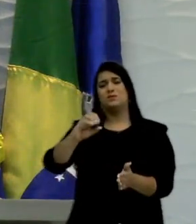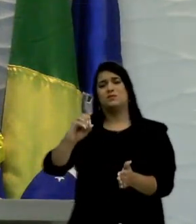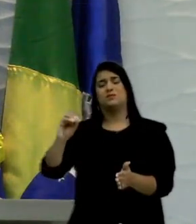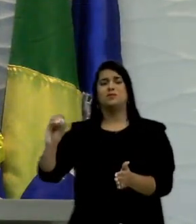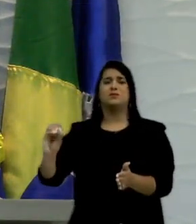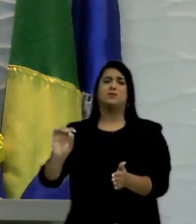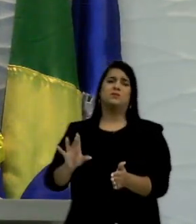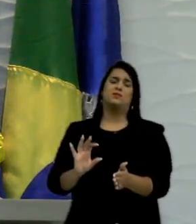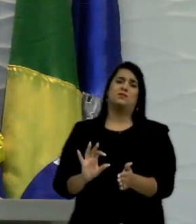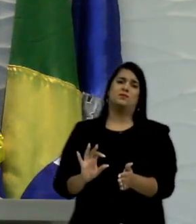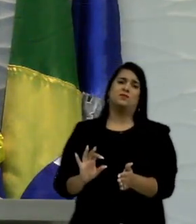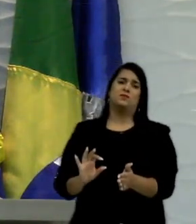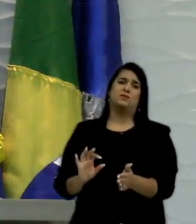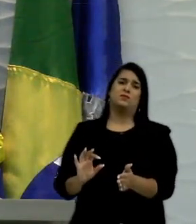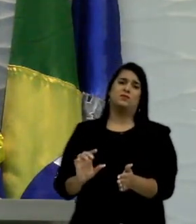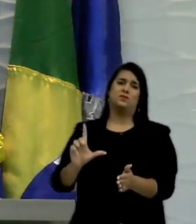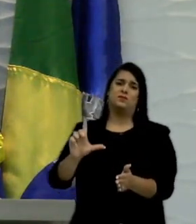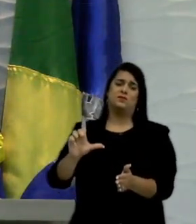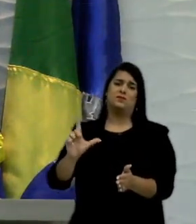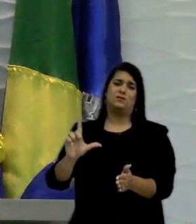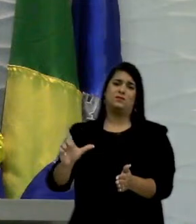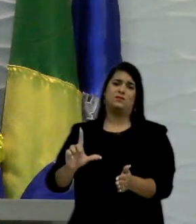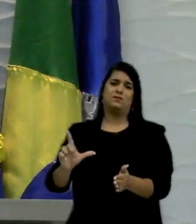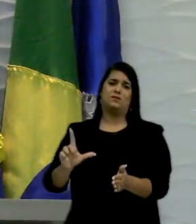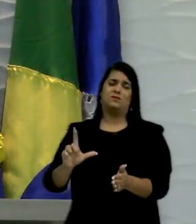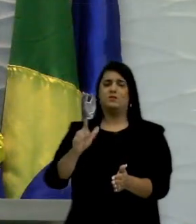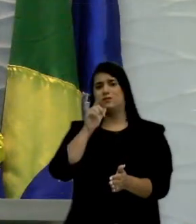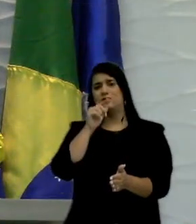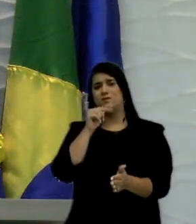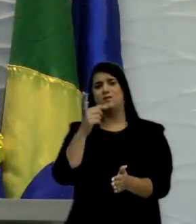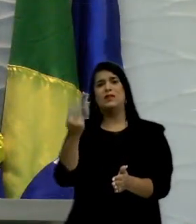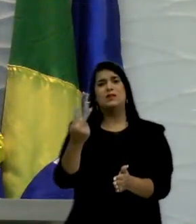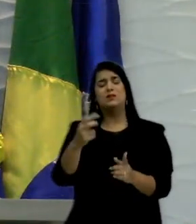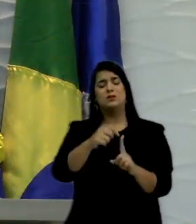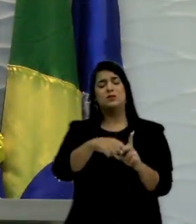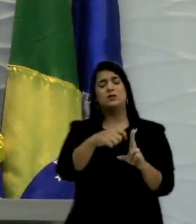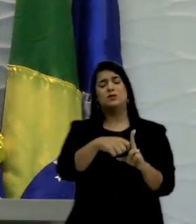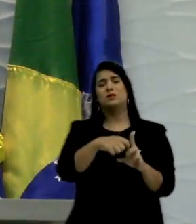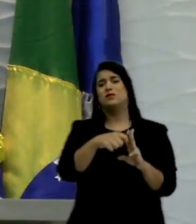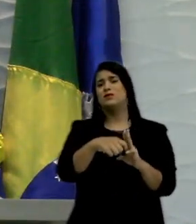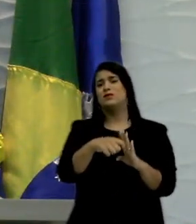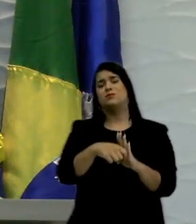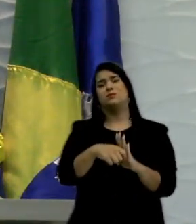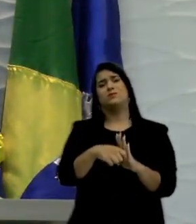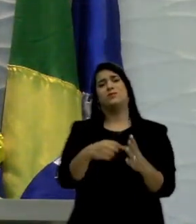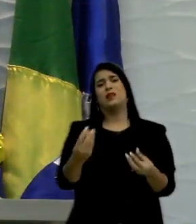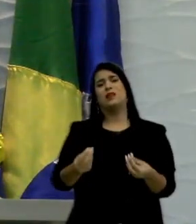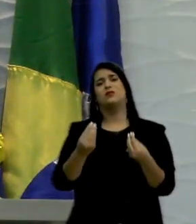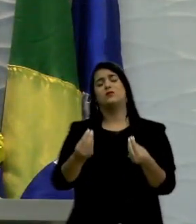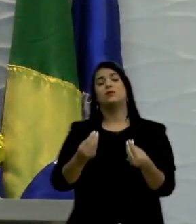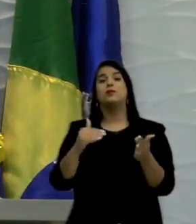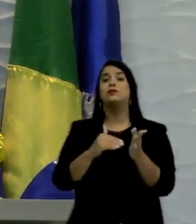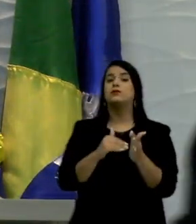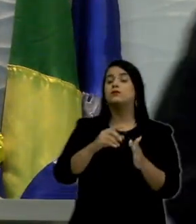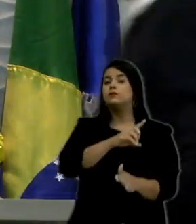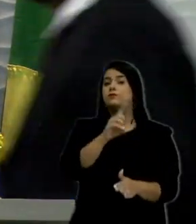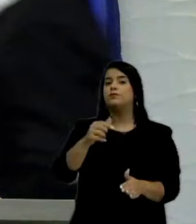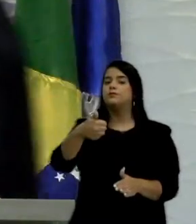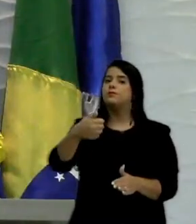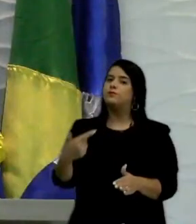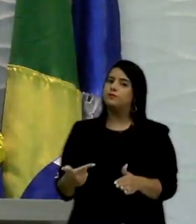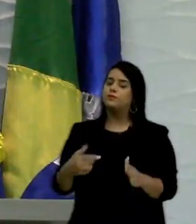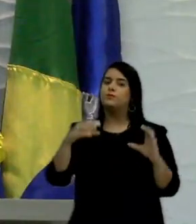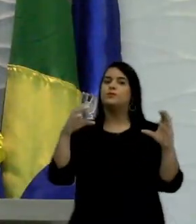2.000 litros d'água. Como é que fica 2, 3 meses ou 4 meses sem receber água? Então, espero que até o dia 12 a Compesa